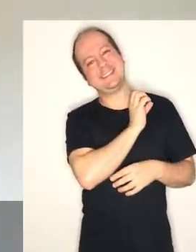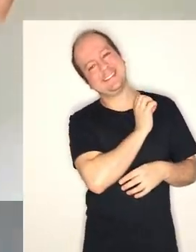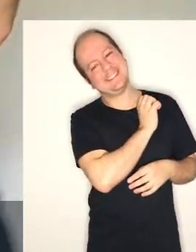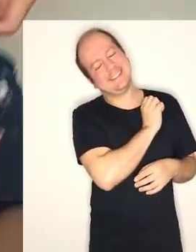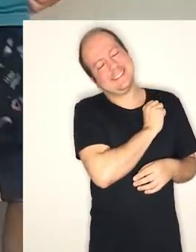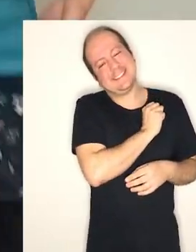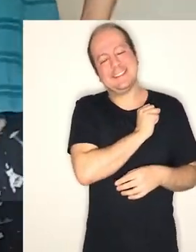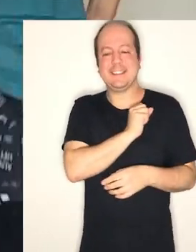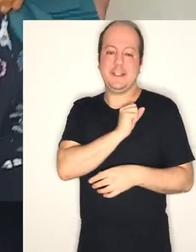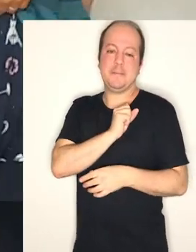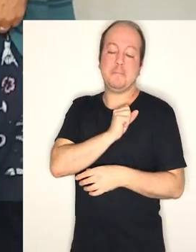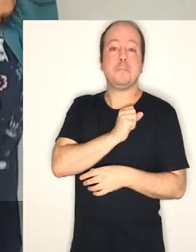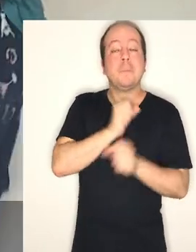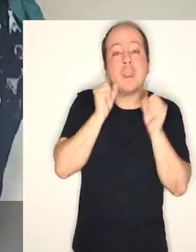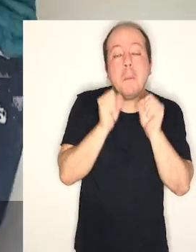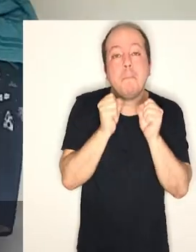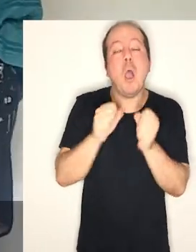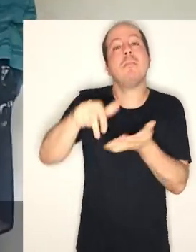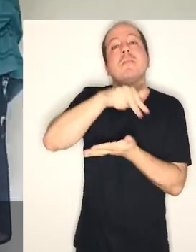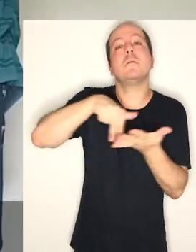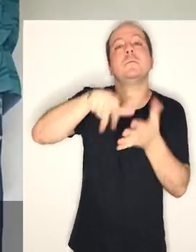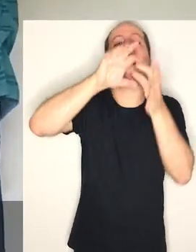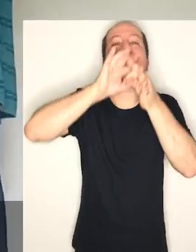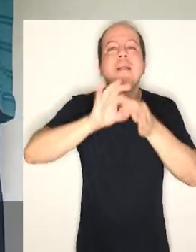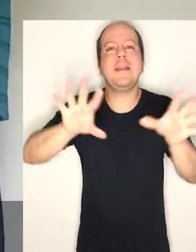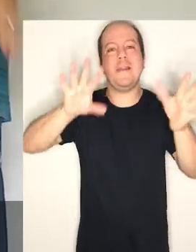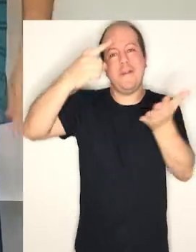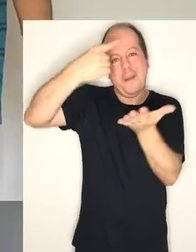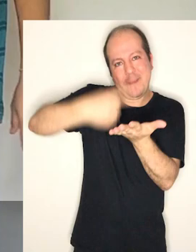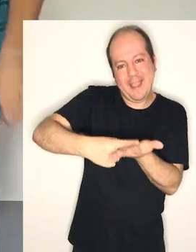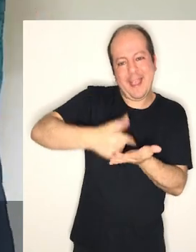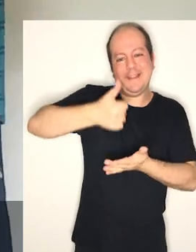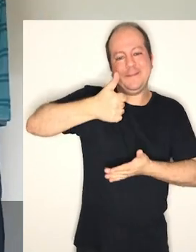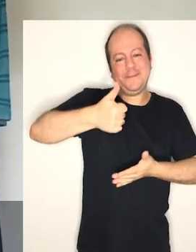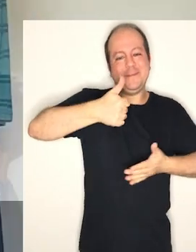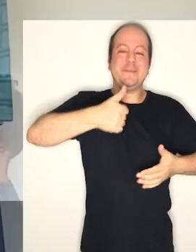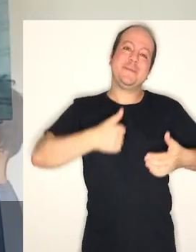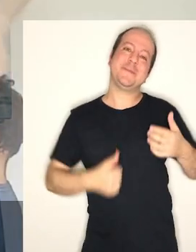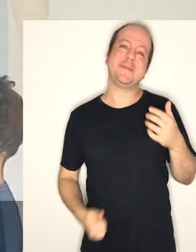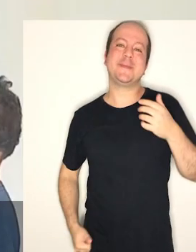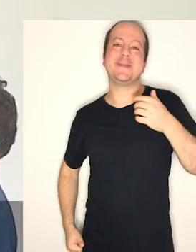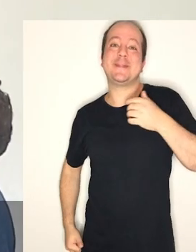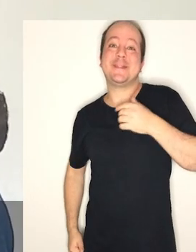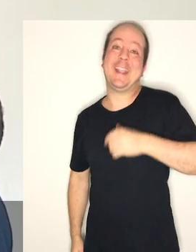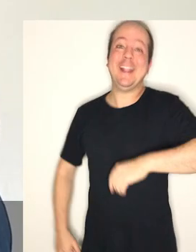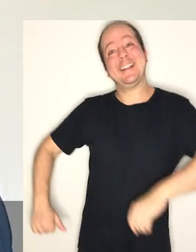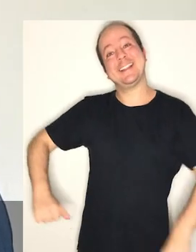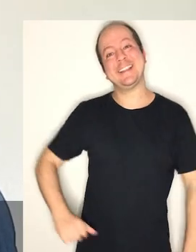que dança. Pode dançar como você quiser, combinado?